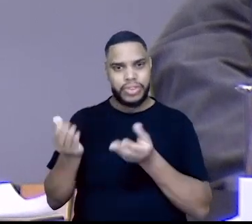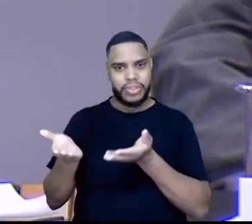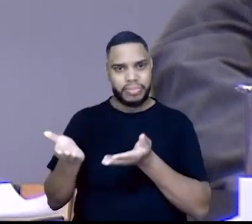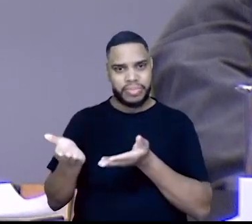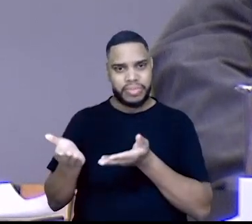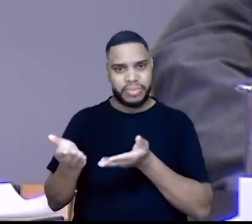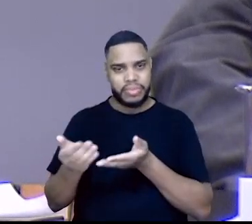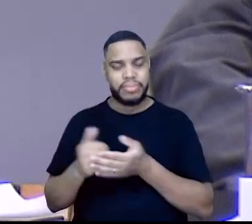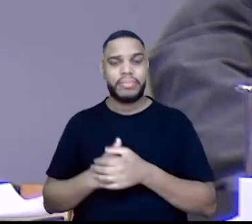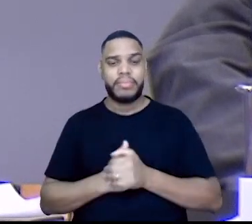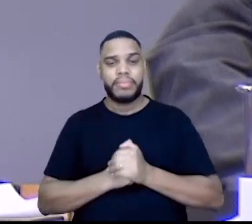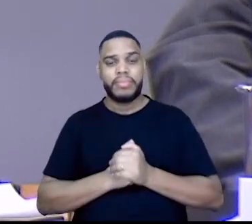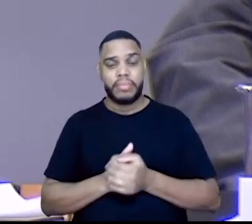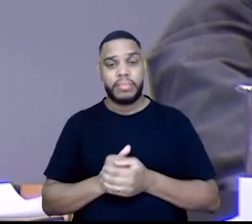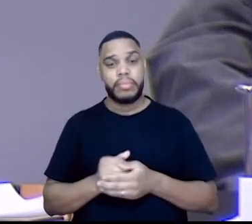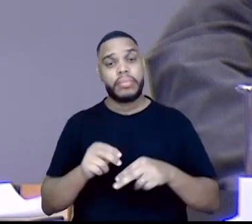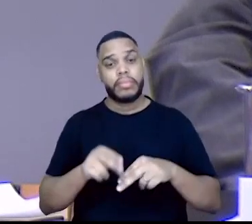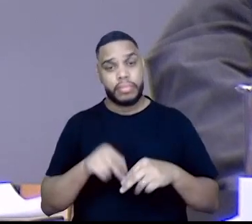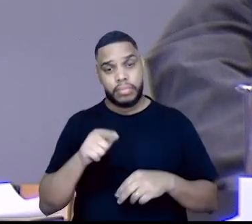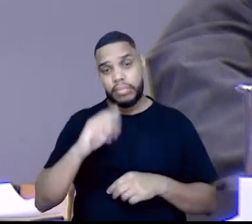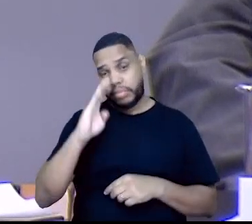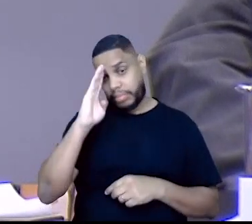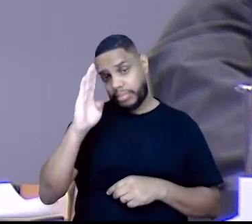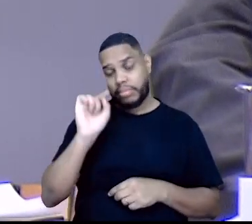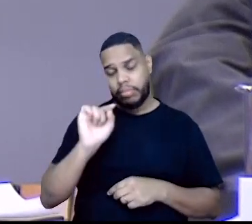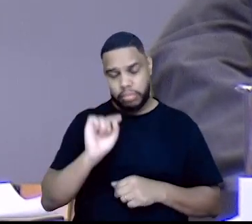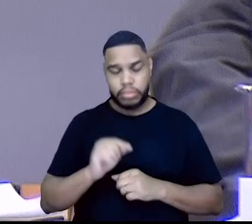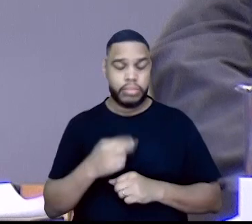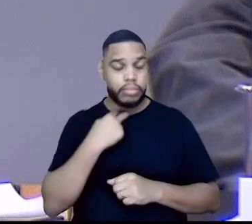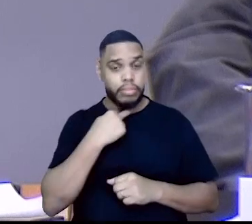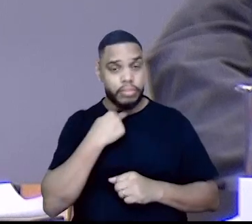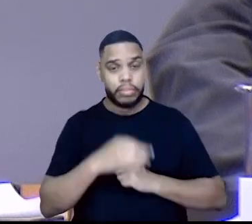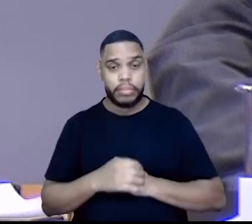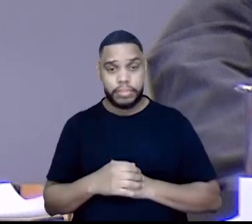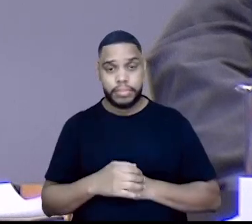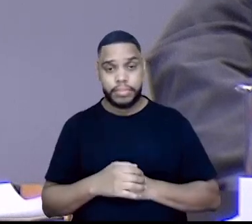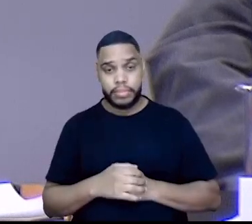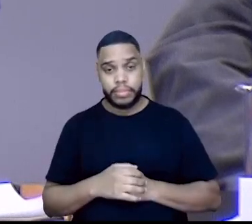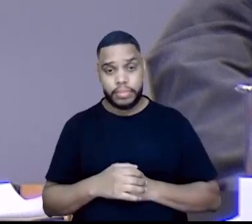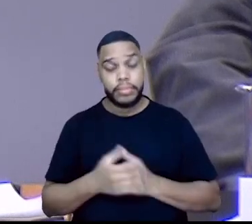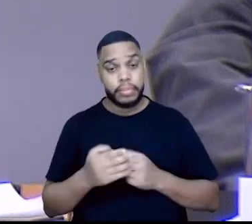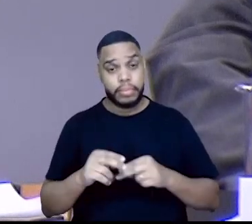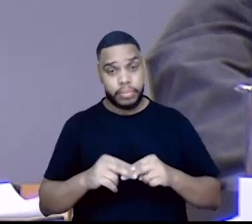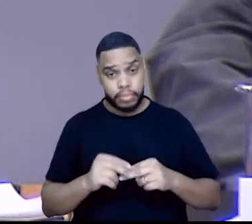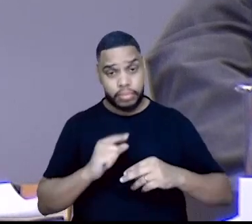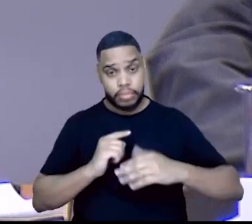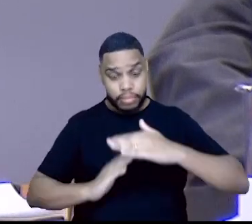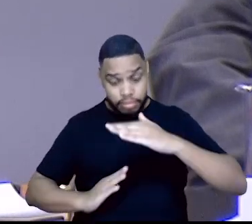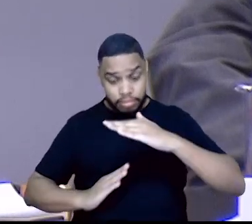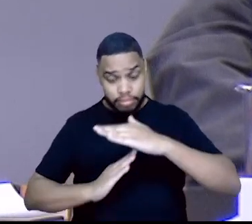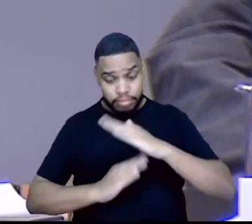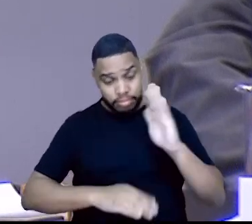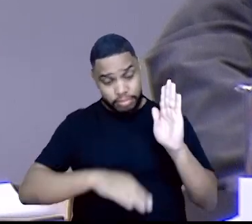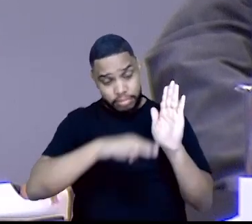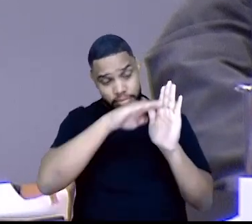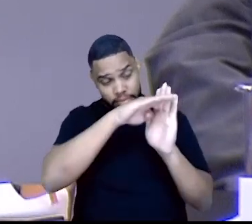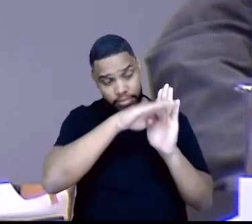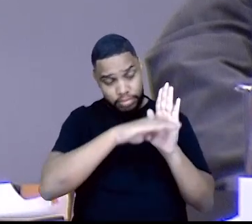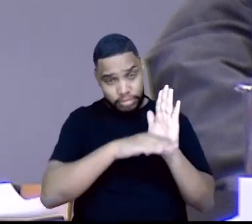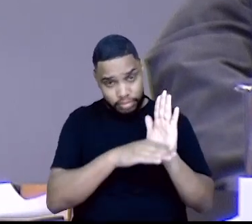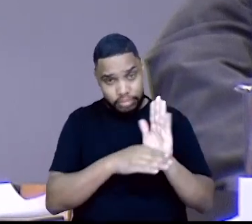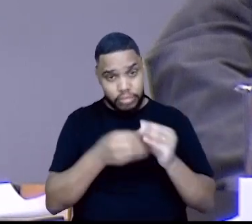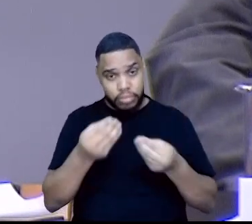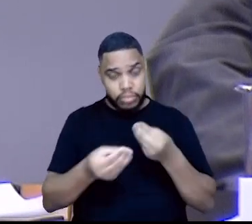valor. Portanto, esse é o primeiro item, não pode. Portanto, há o limite normativo das